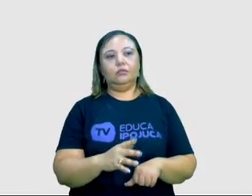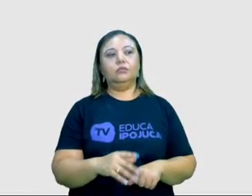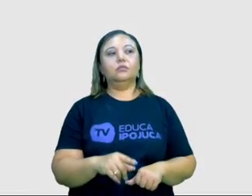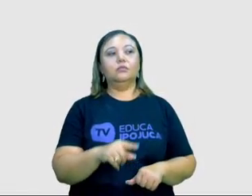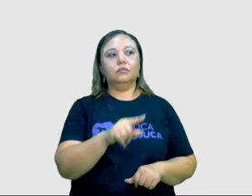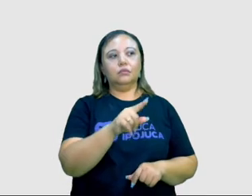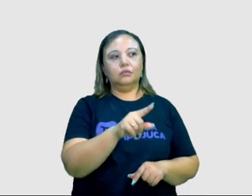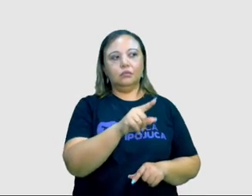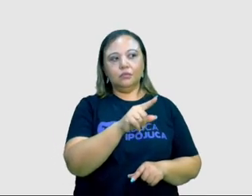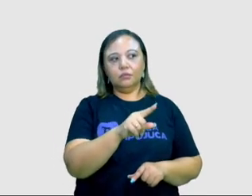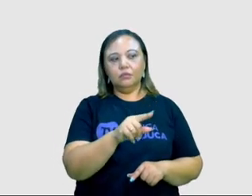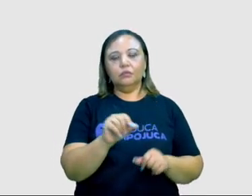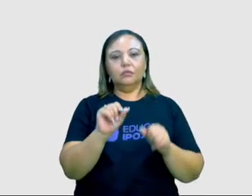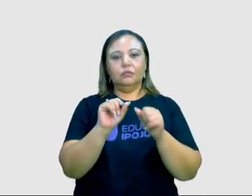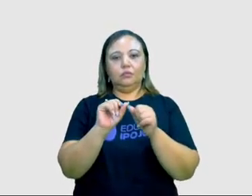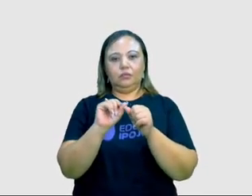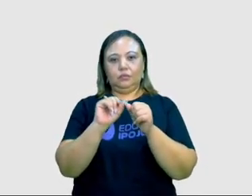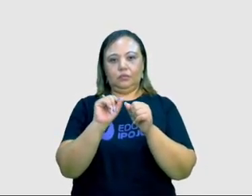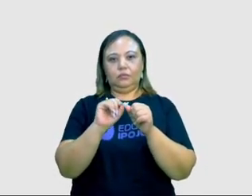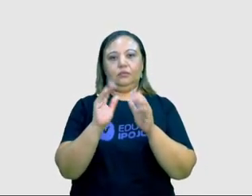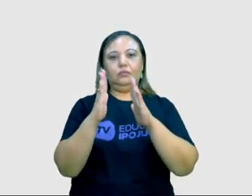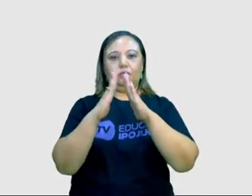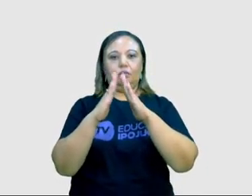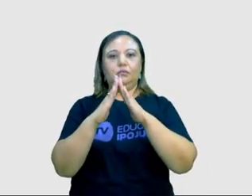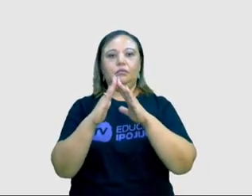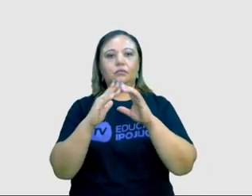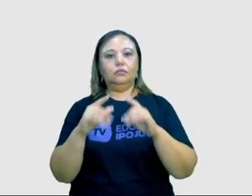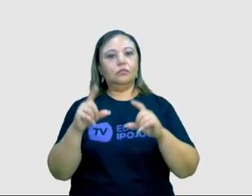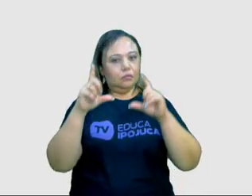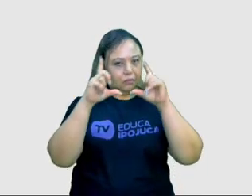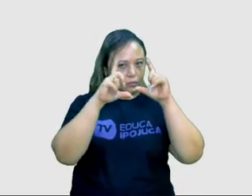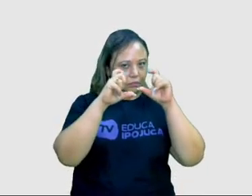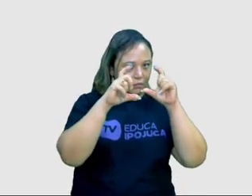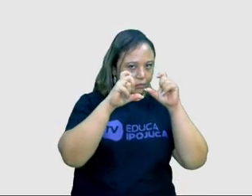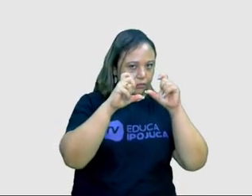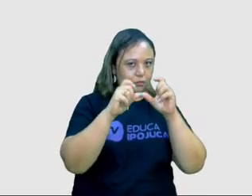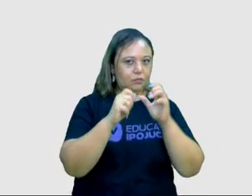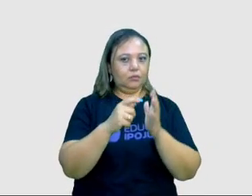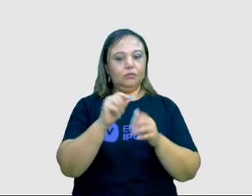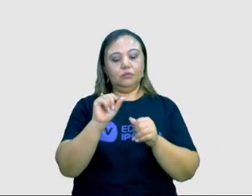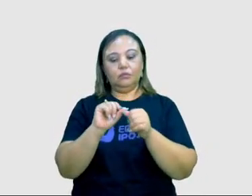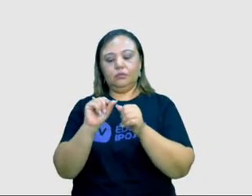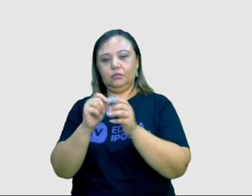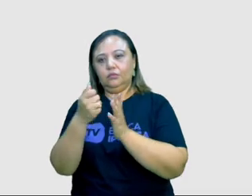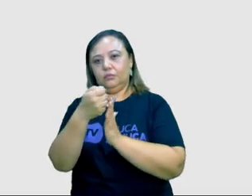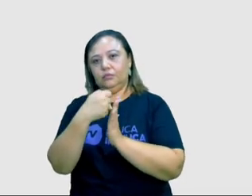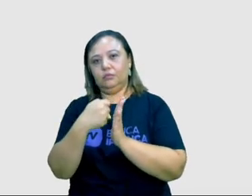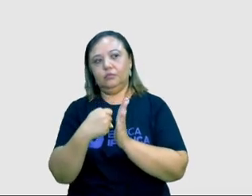foto dessa página e vocês realizar essas divisões no caderno, tá certo?